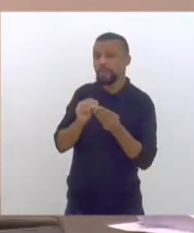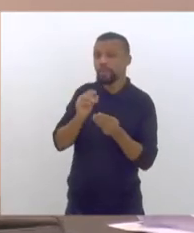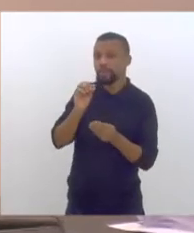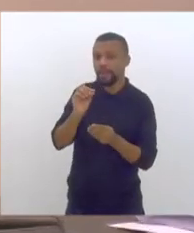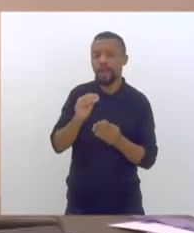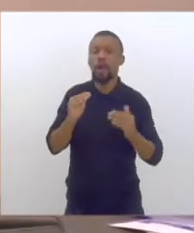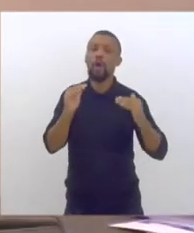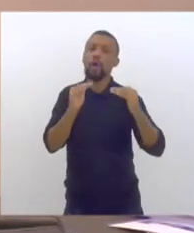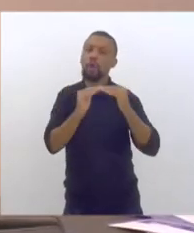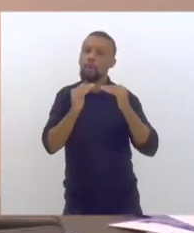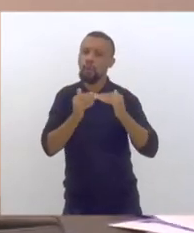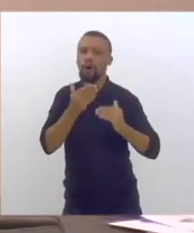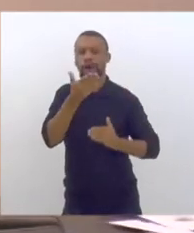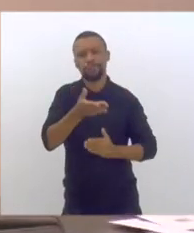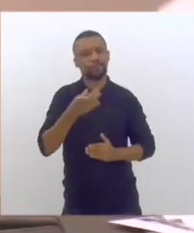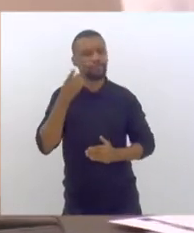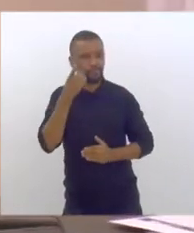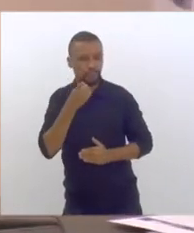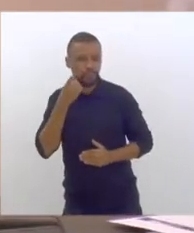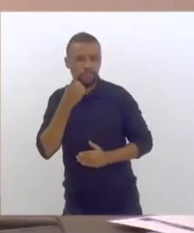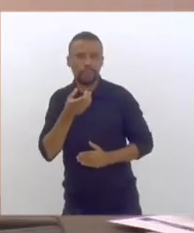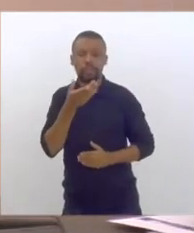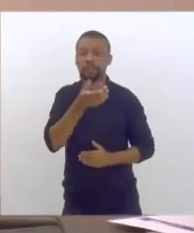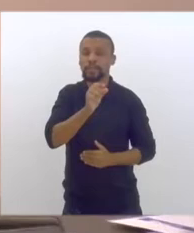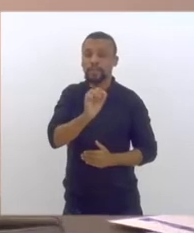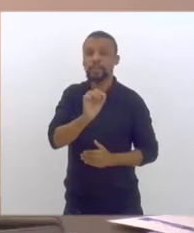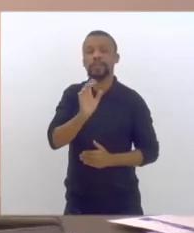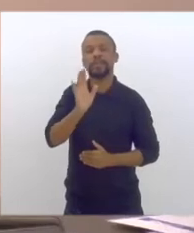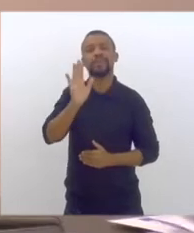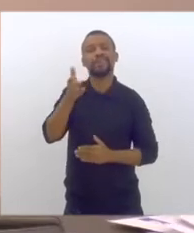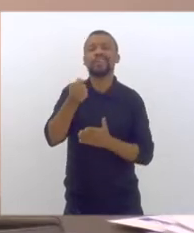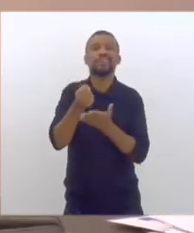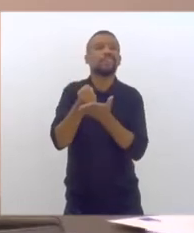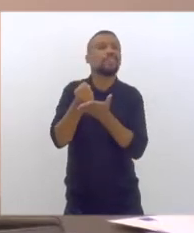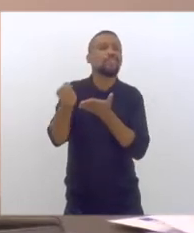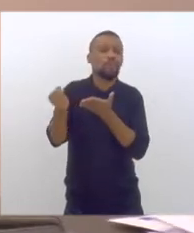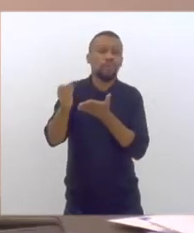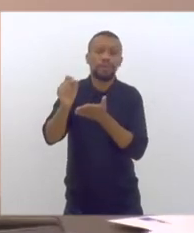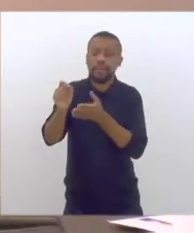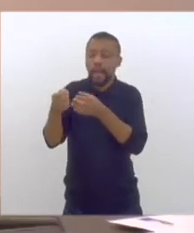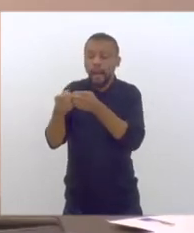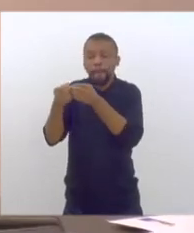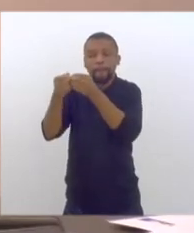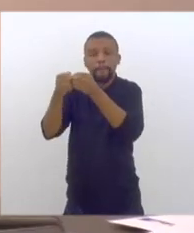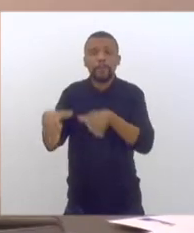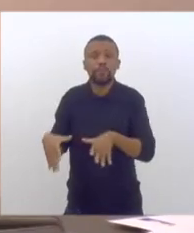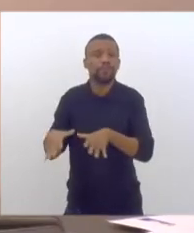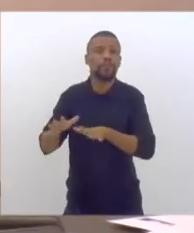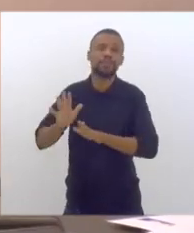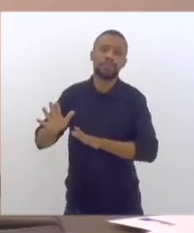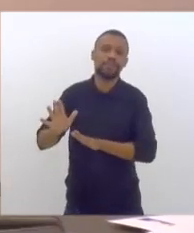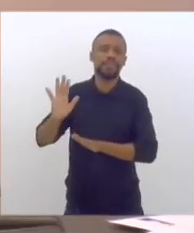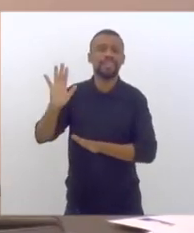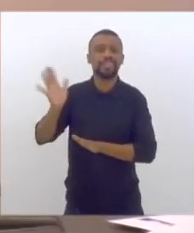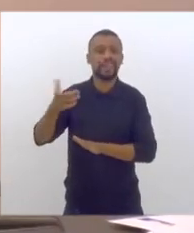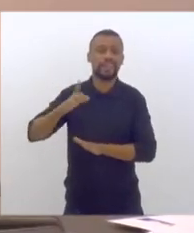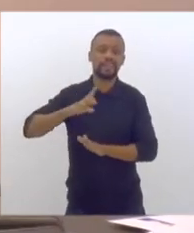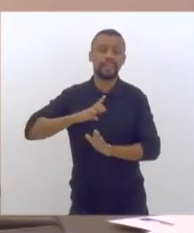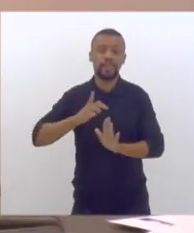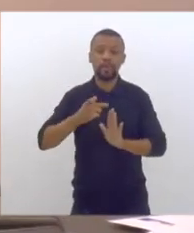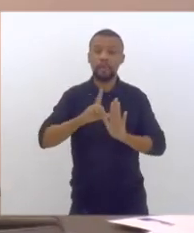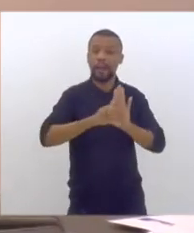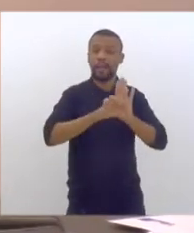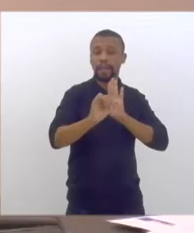concordando com vossa excelência que foi superada a prejudicar habilidade então ao mesmo tempo tô